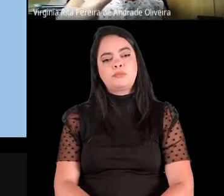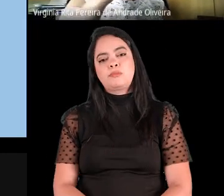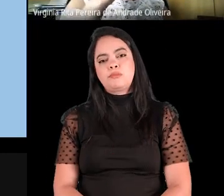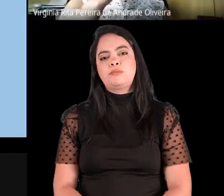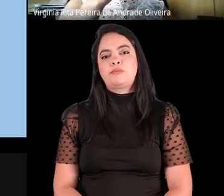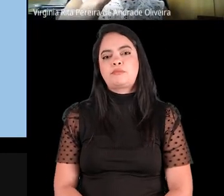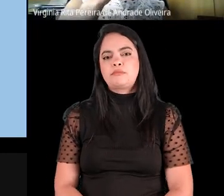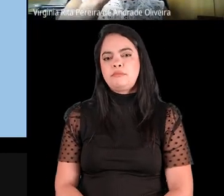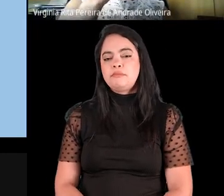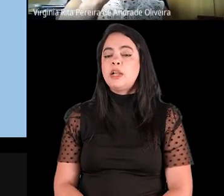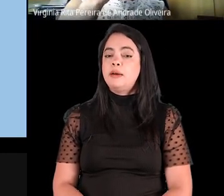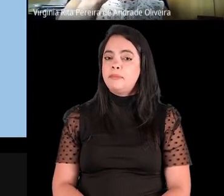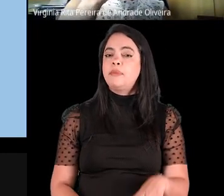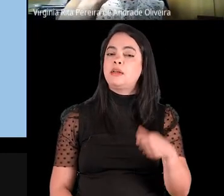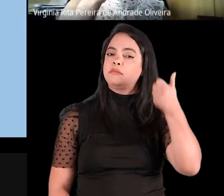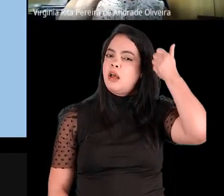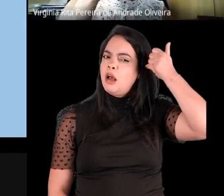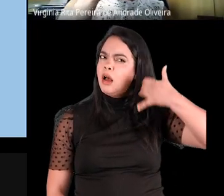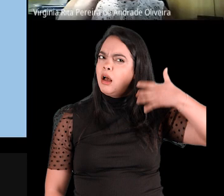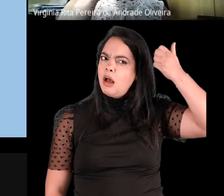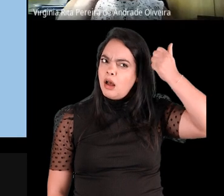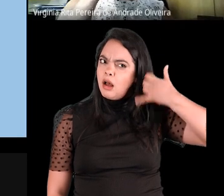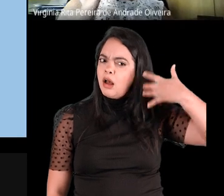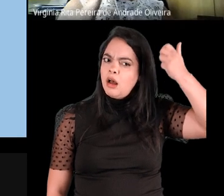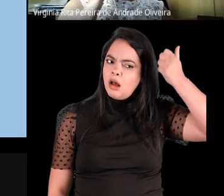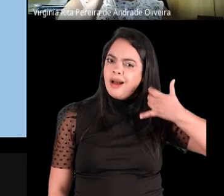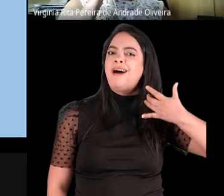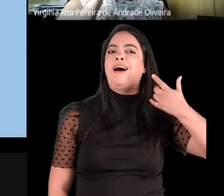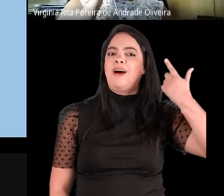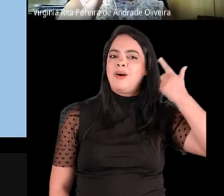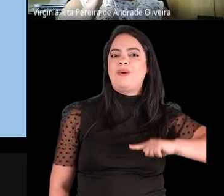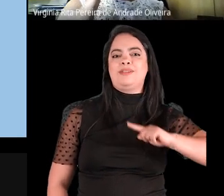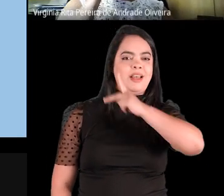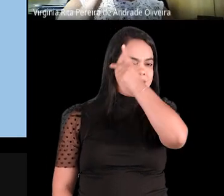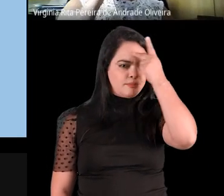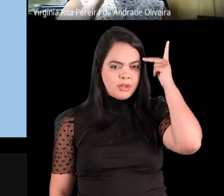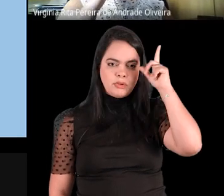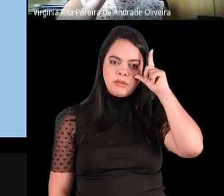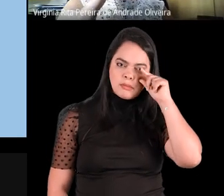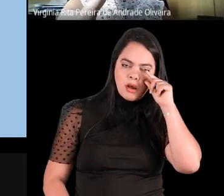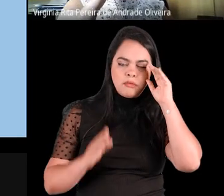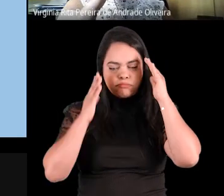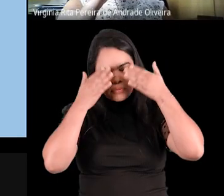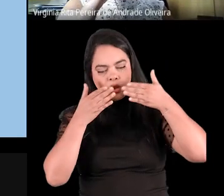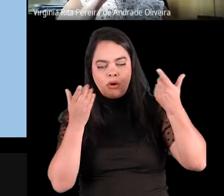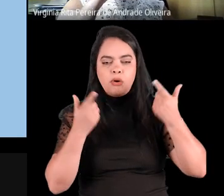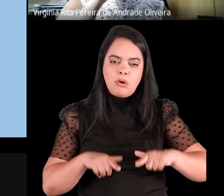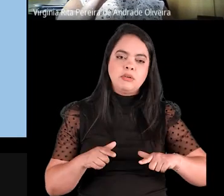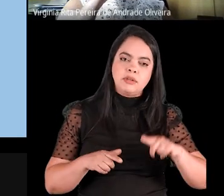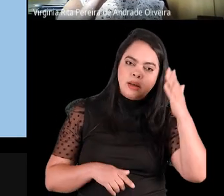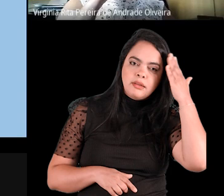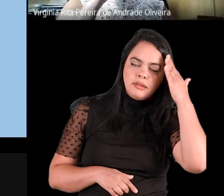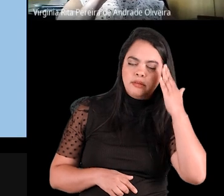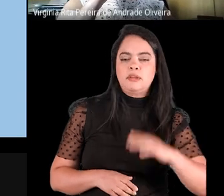né? Mas a audiodescrição é que vai trazer realmente a acessibilidade para as pessoas. E aí, o que eu